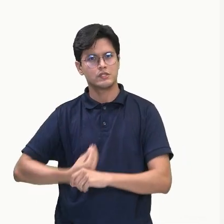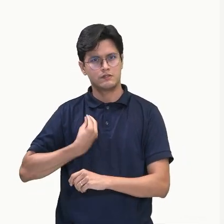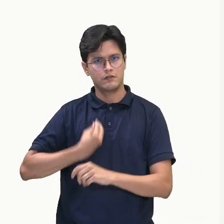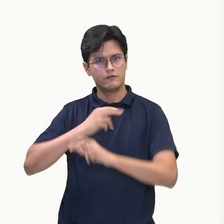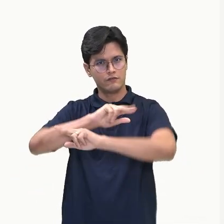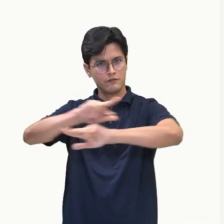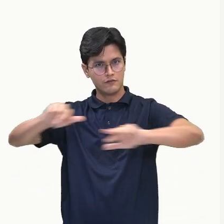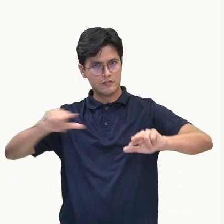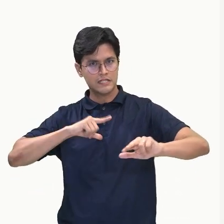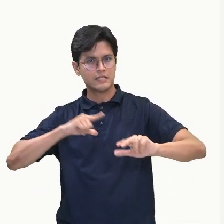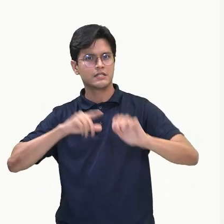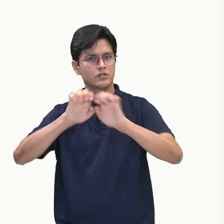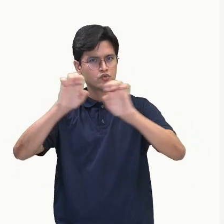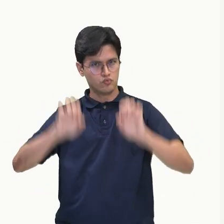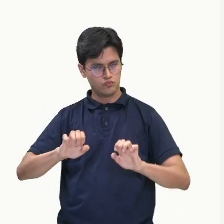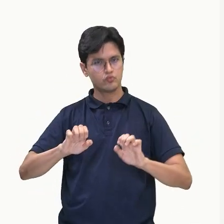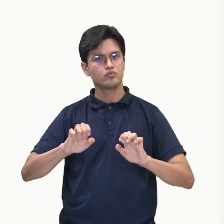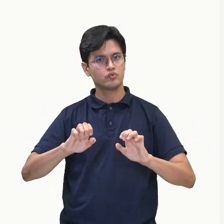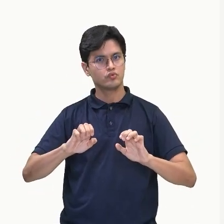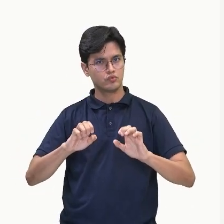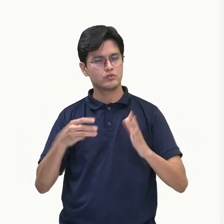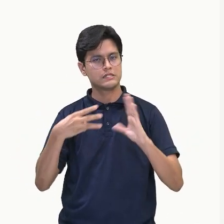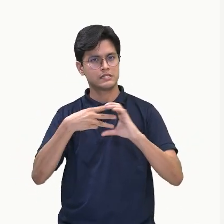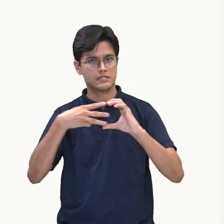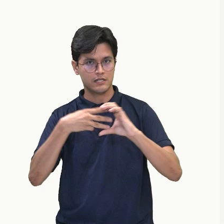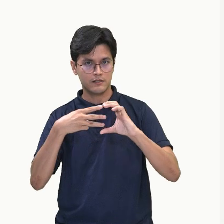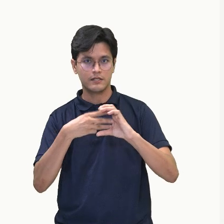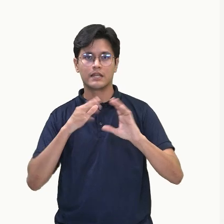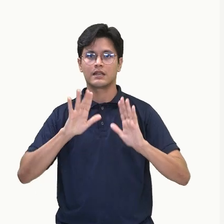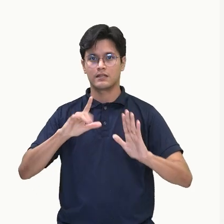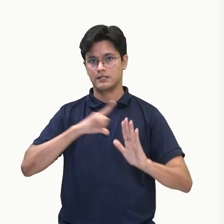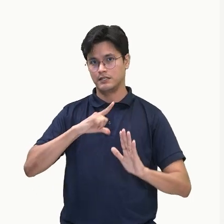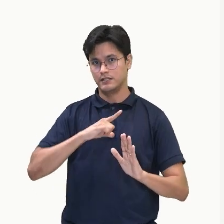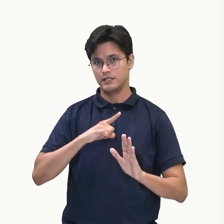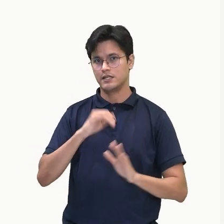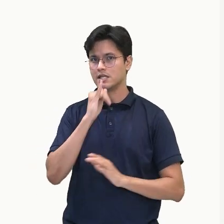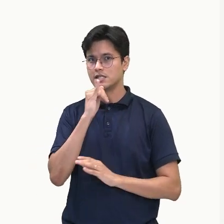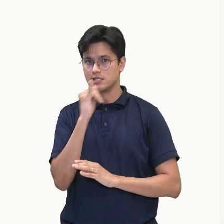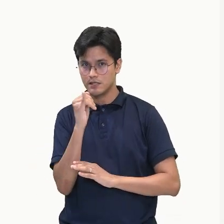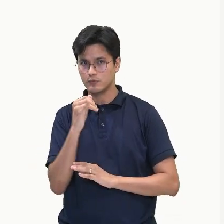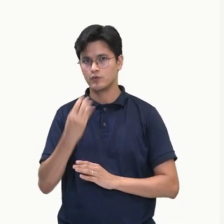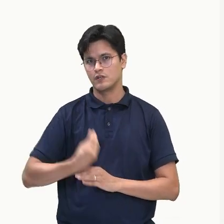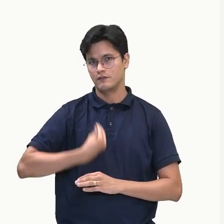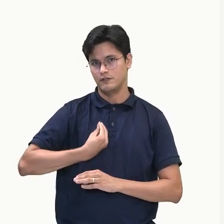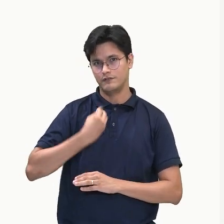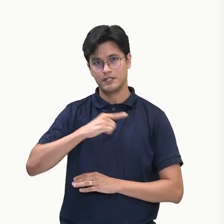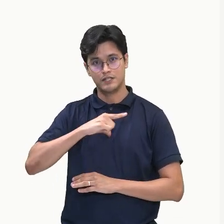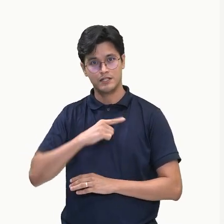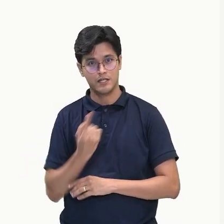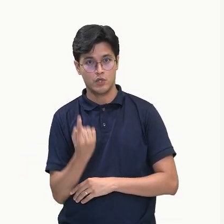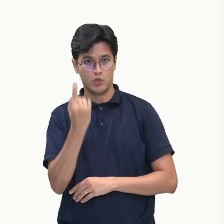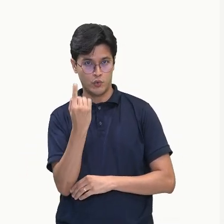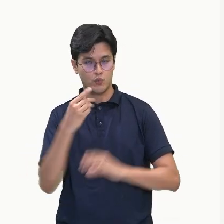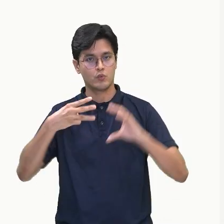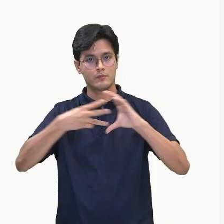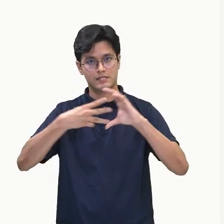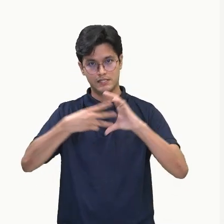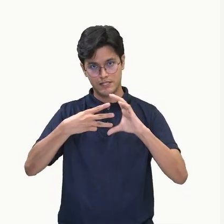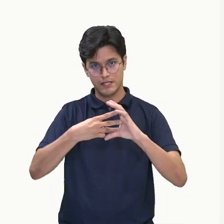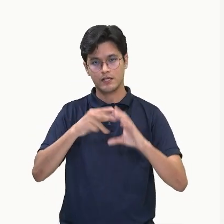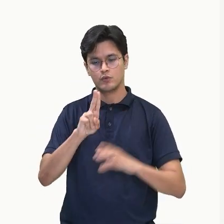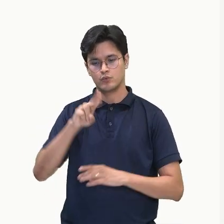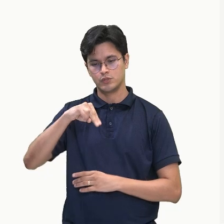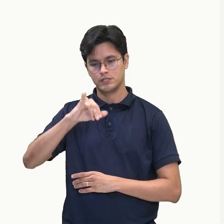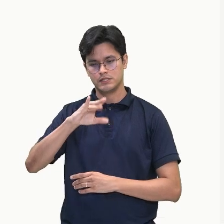que possuem apenas uma célula o seu próprio organismo é uma célula, né? Tudo que tem nele é só essa